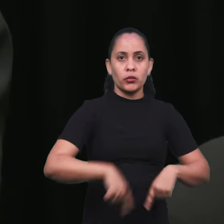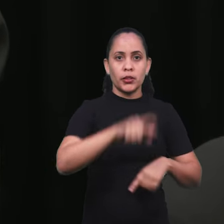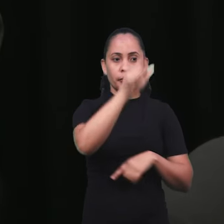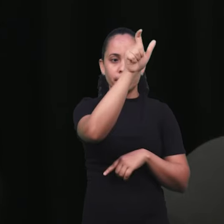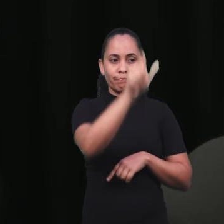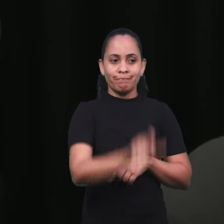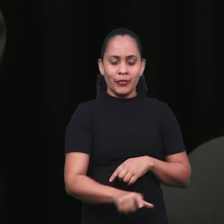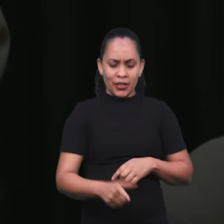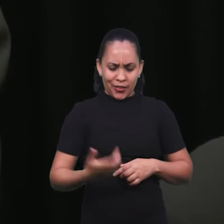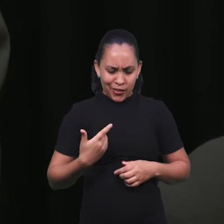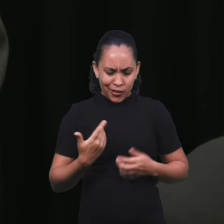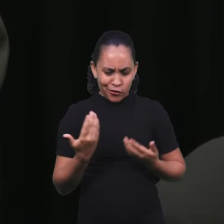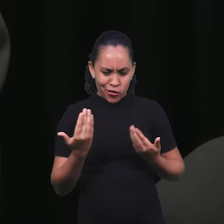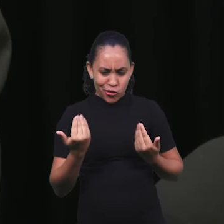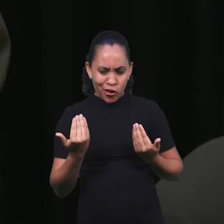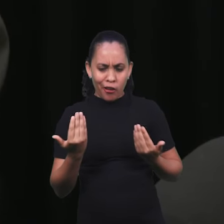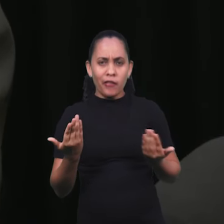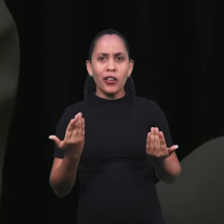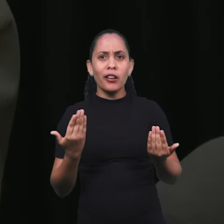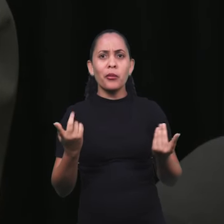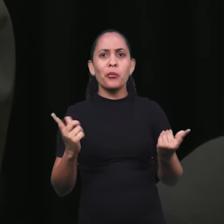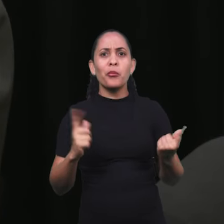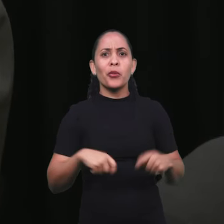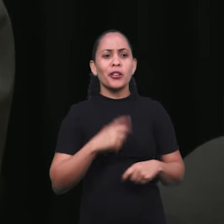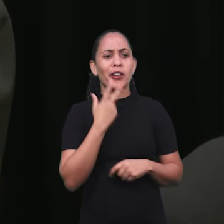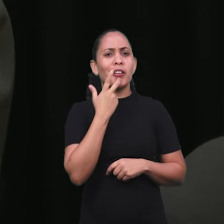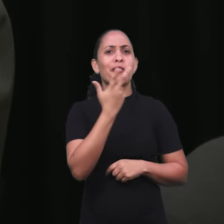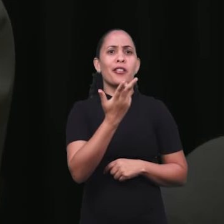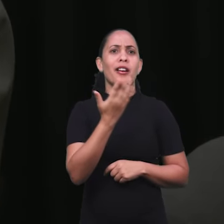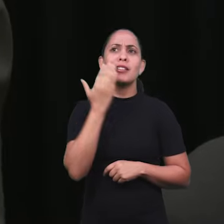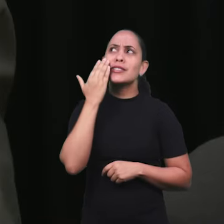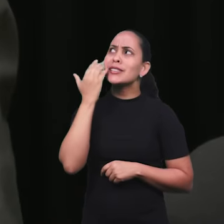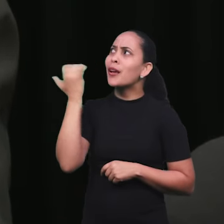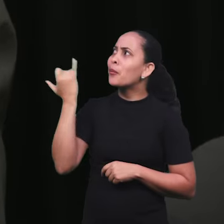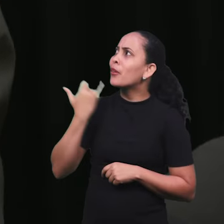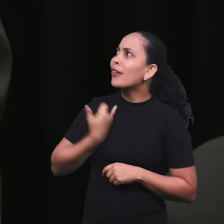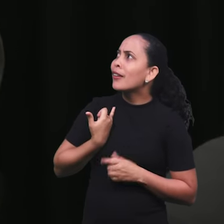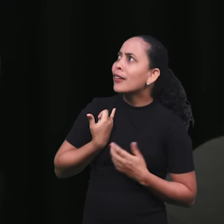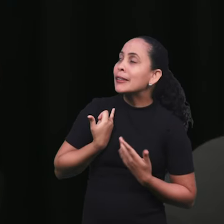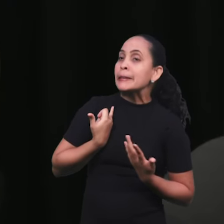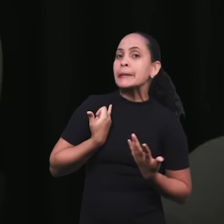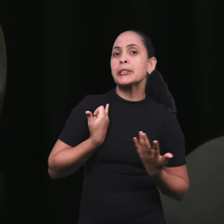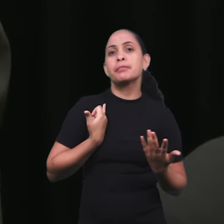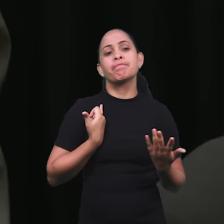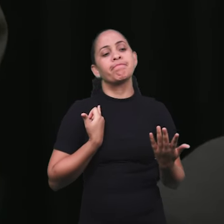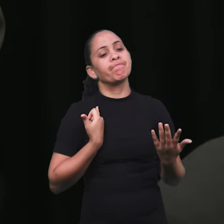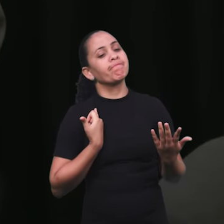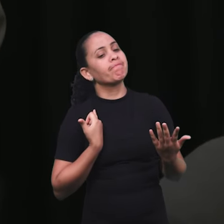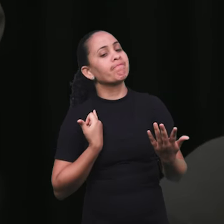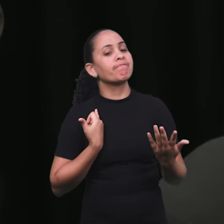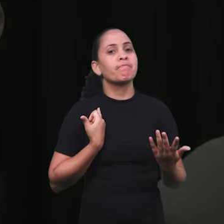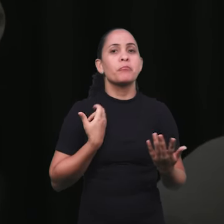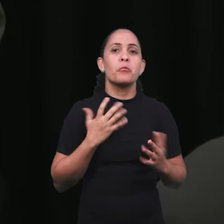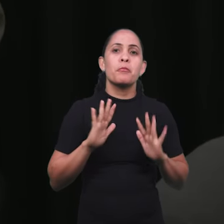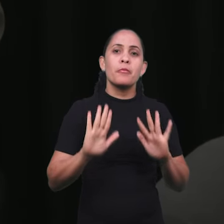profecia contra Eli. E ele um jovem ainda. O que ele poderia saber daquilo, né?